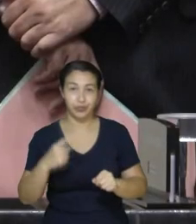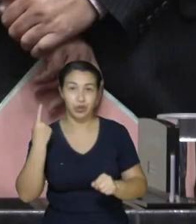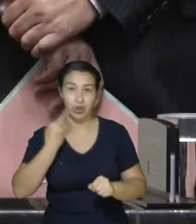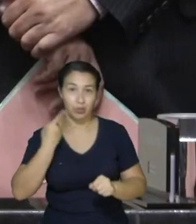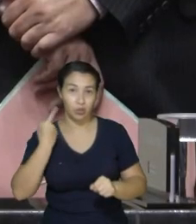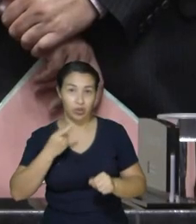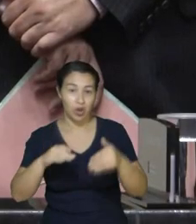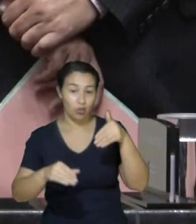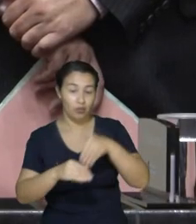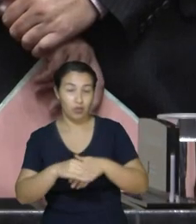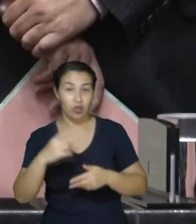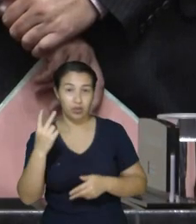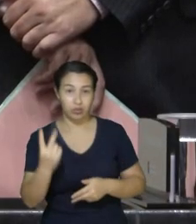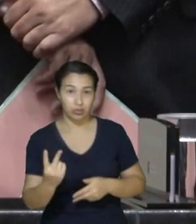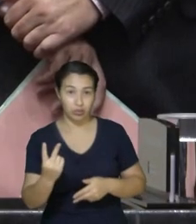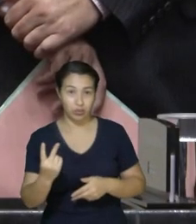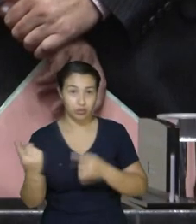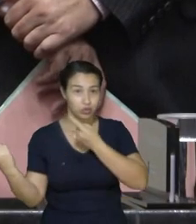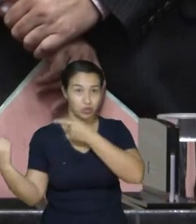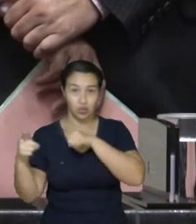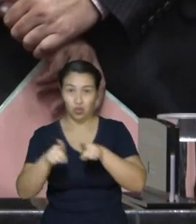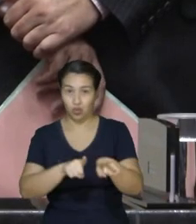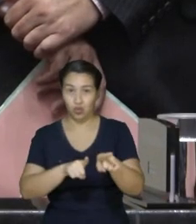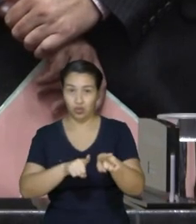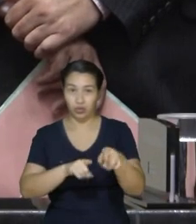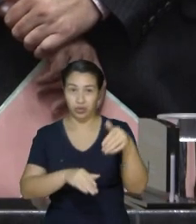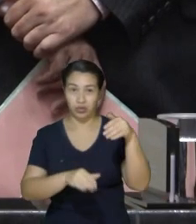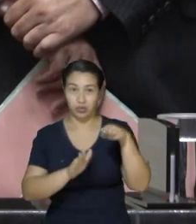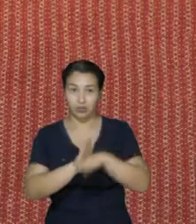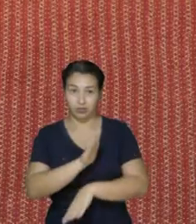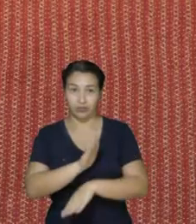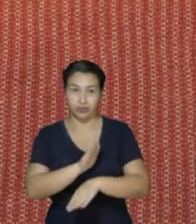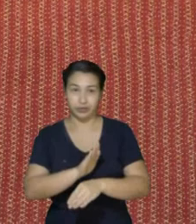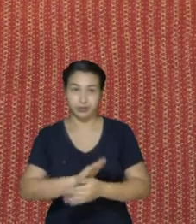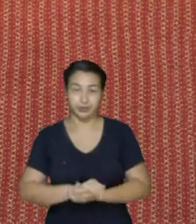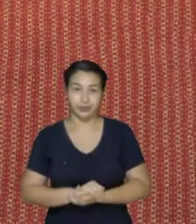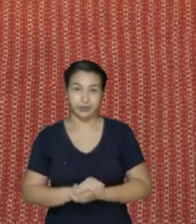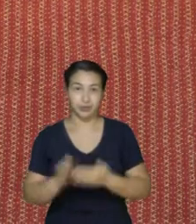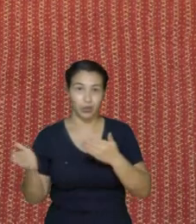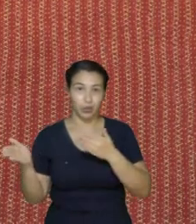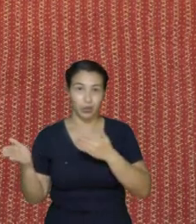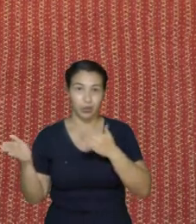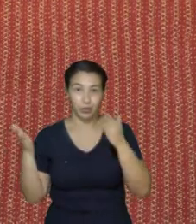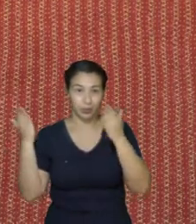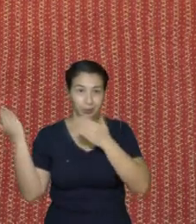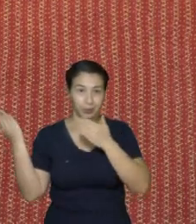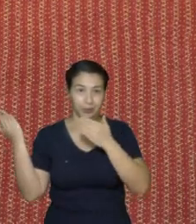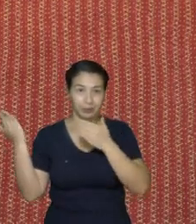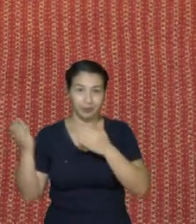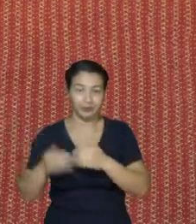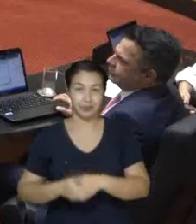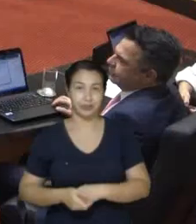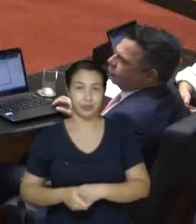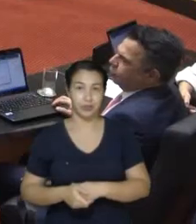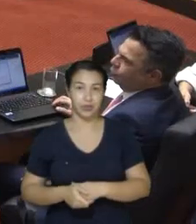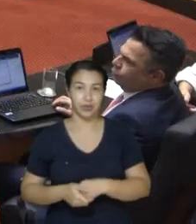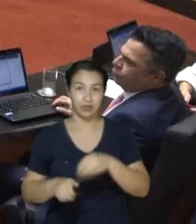Deputados que votarem 2, rejeitam o veto. Está aberto. Senhor presidente, orientação, voto